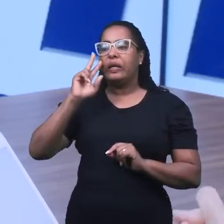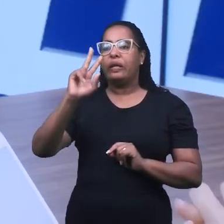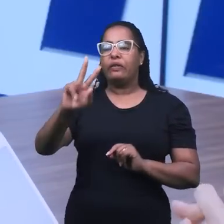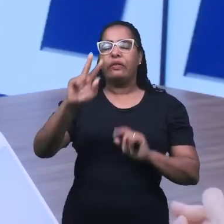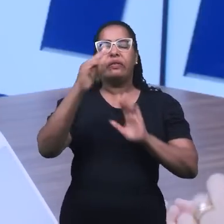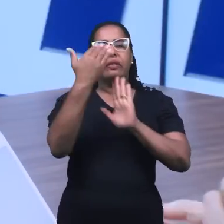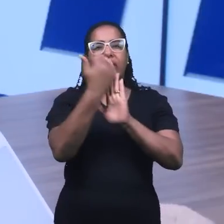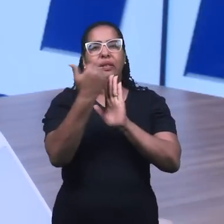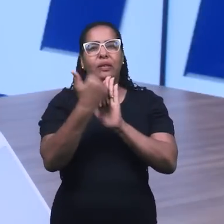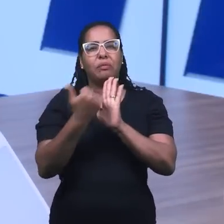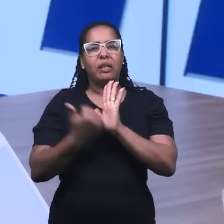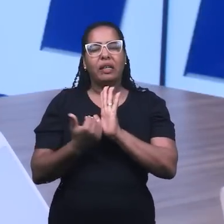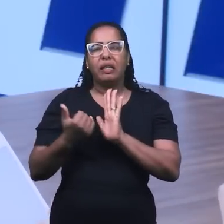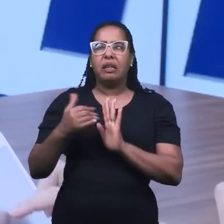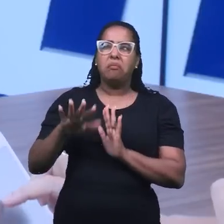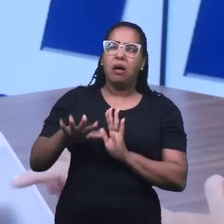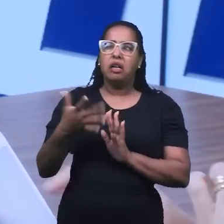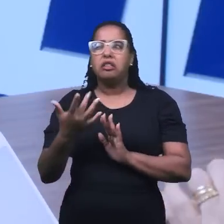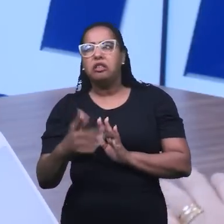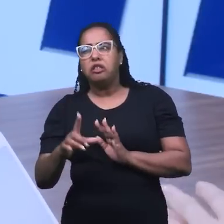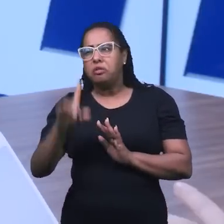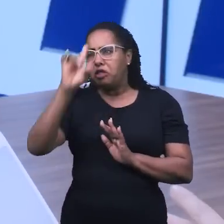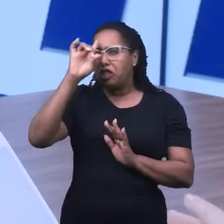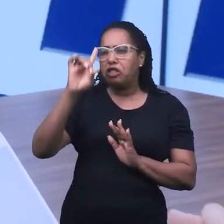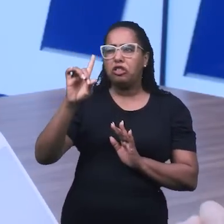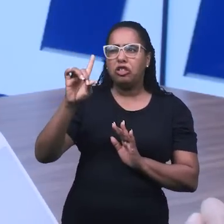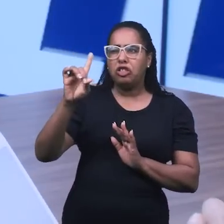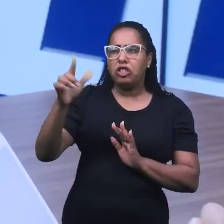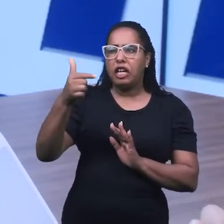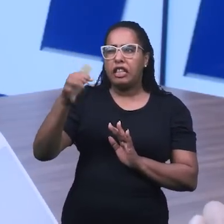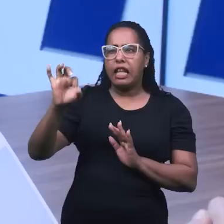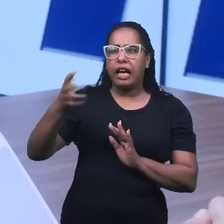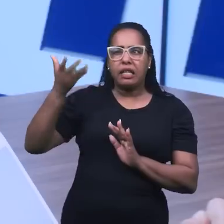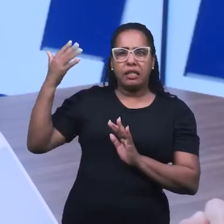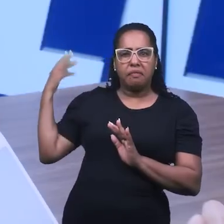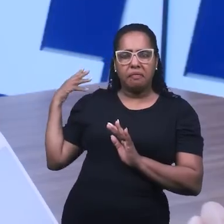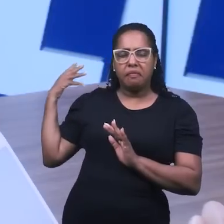eu assisti um programa há uns 10 dias atrás, mais ou menos,